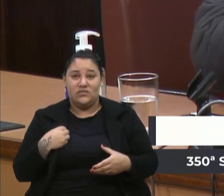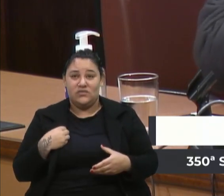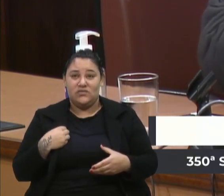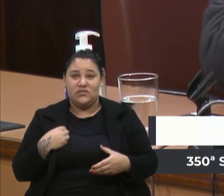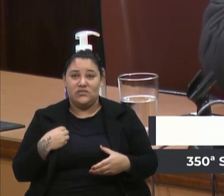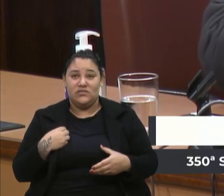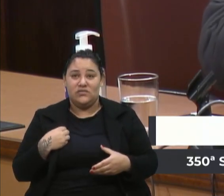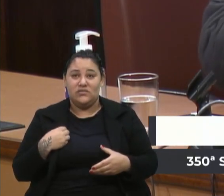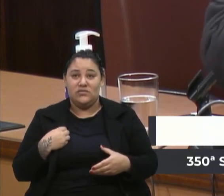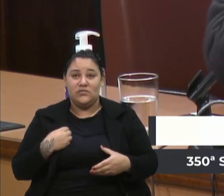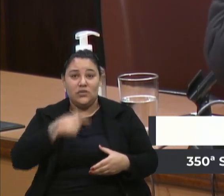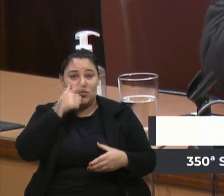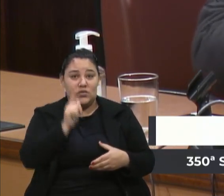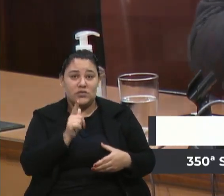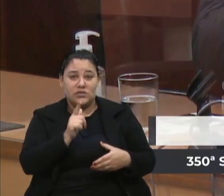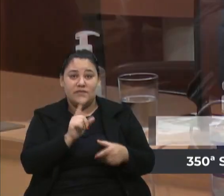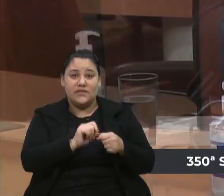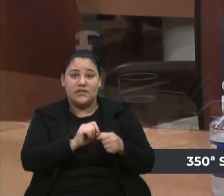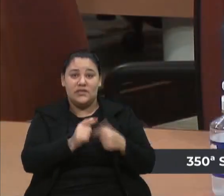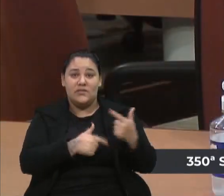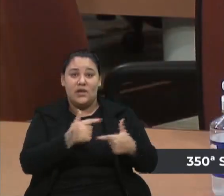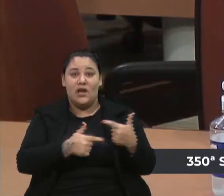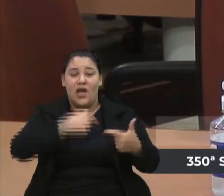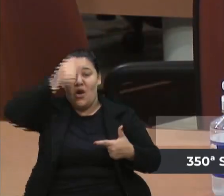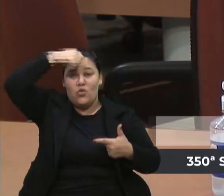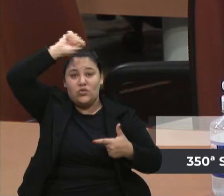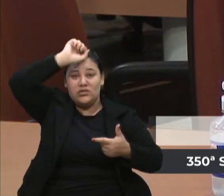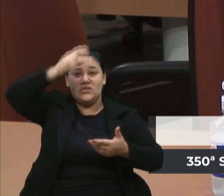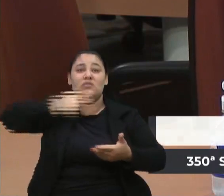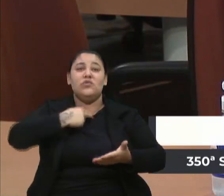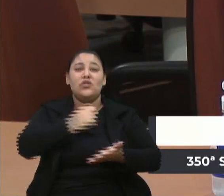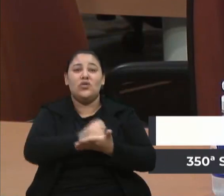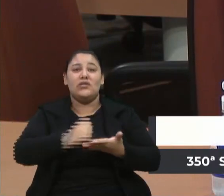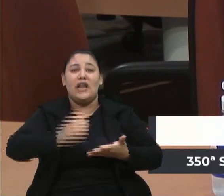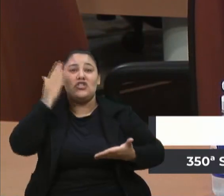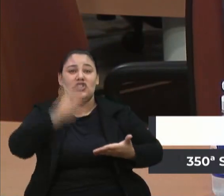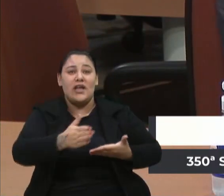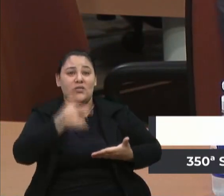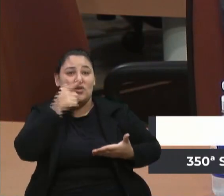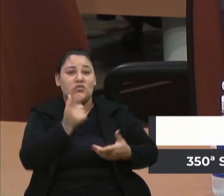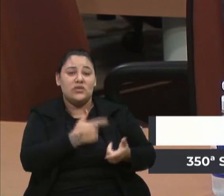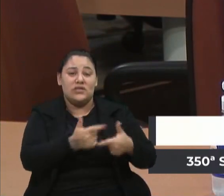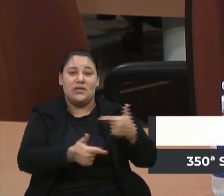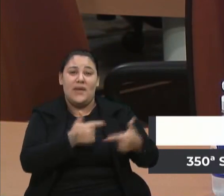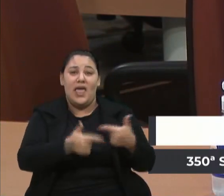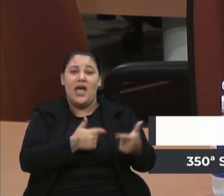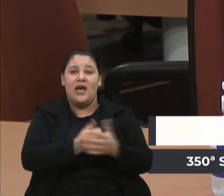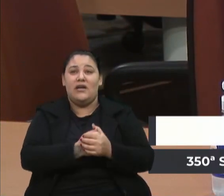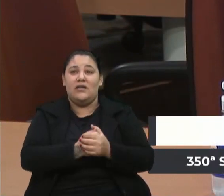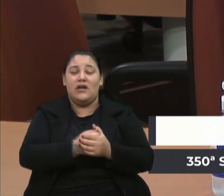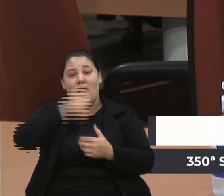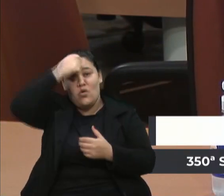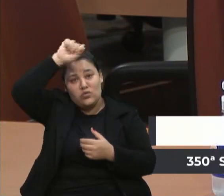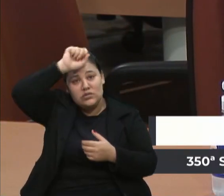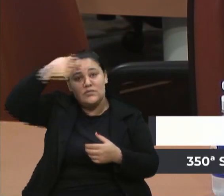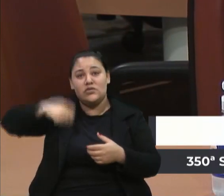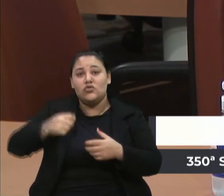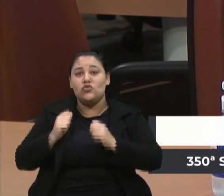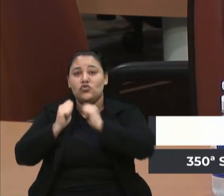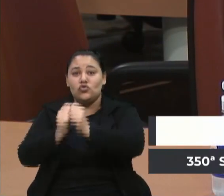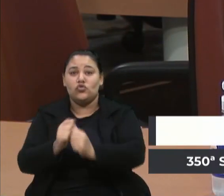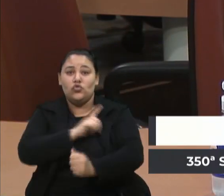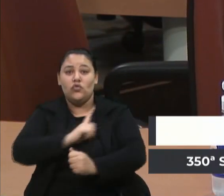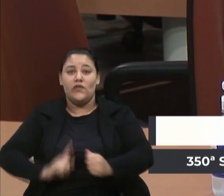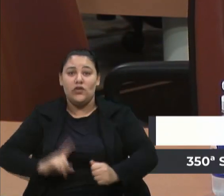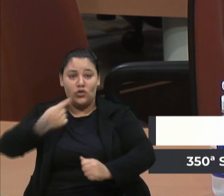poder prestar serviço. A UX não pode contratar diretamente os médicos para poder administrar. Então, a UX precisou, junto de um convênio que a gente